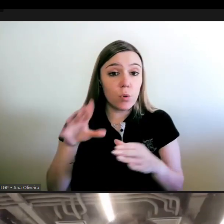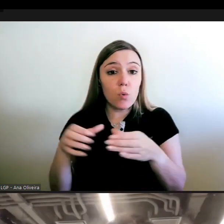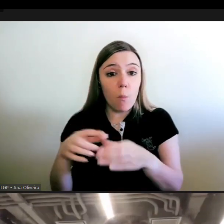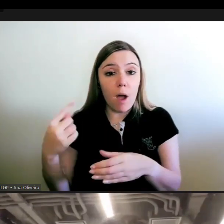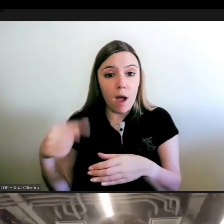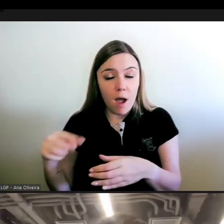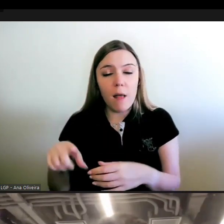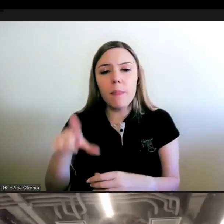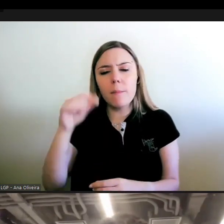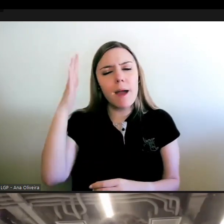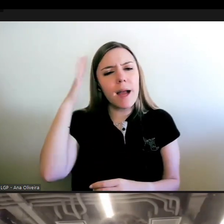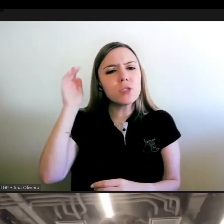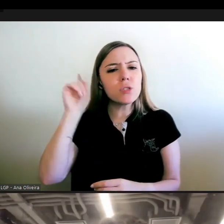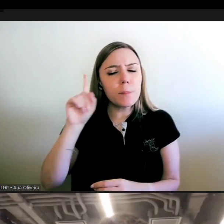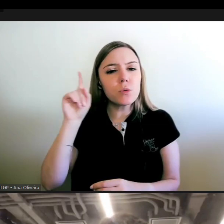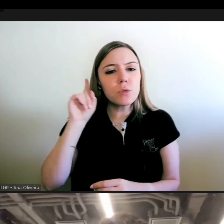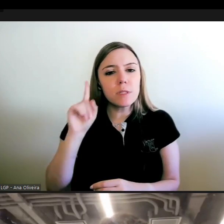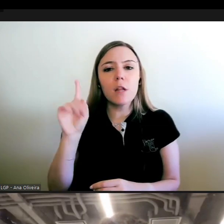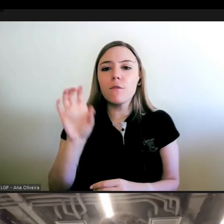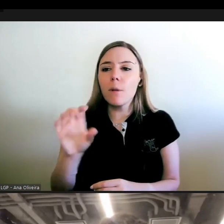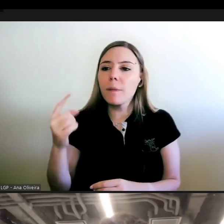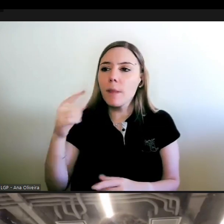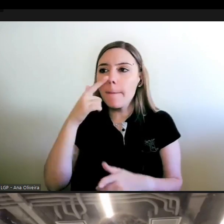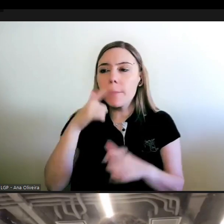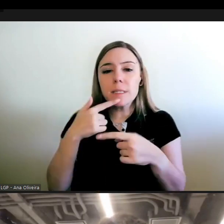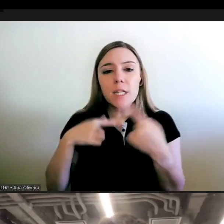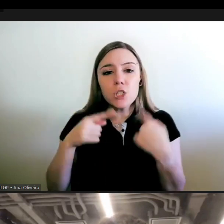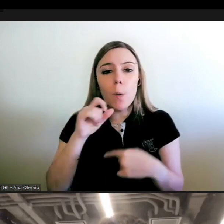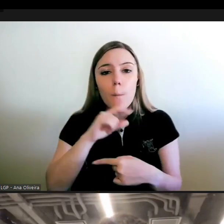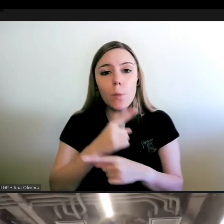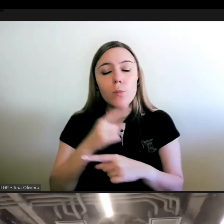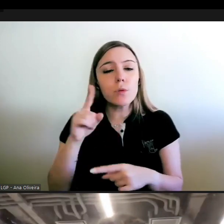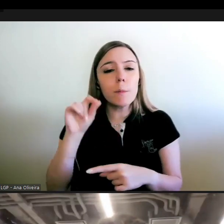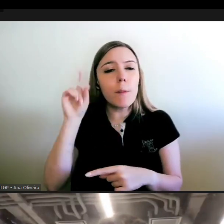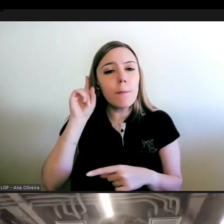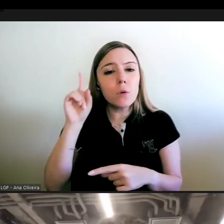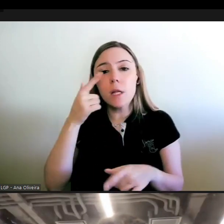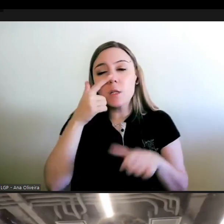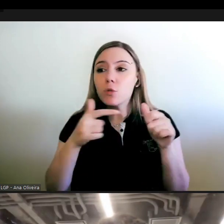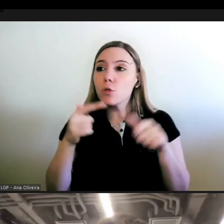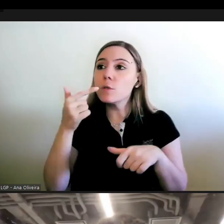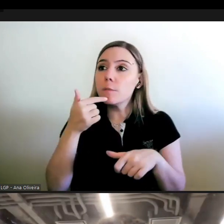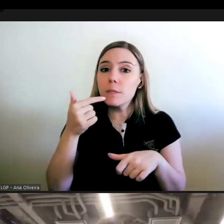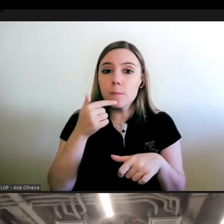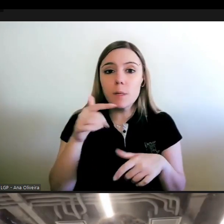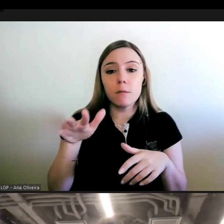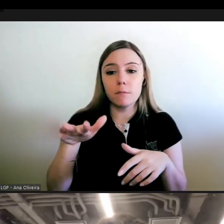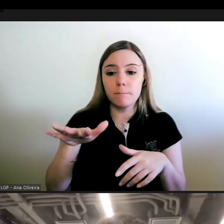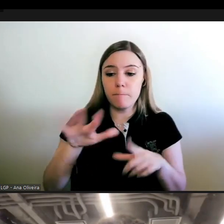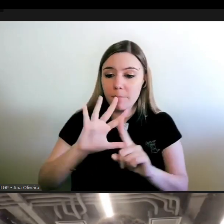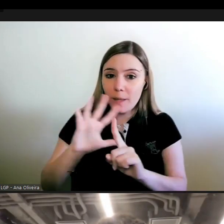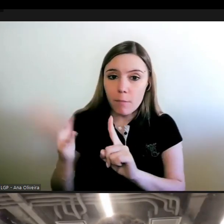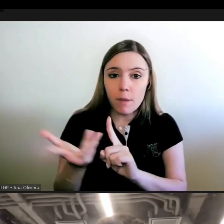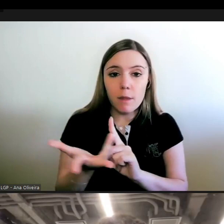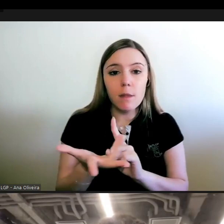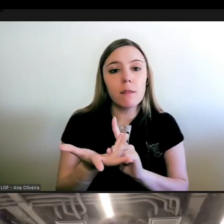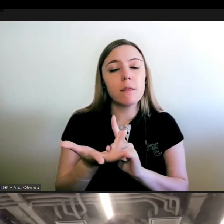importante, acima de tudo, que as pessoas percebam que vivem num habitat que acolhe, num habitat